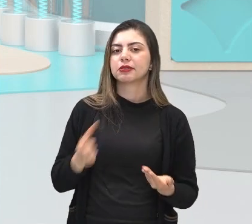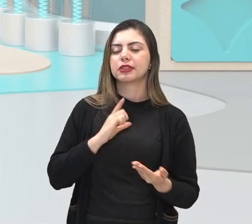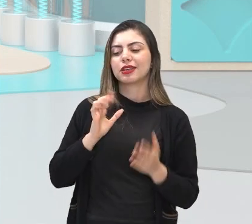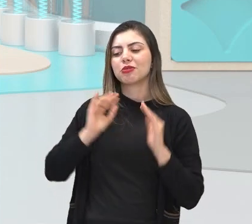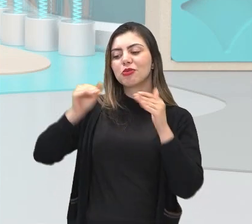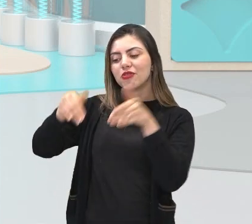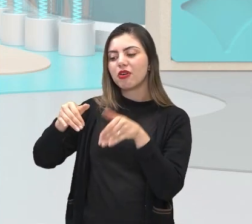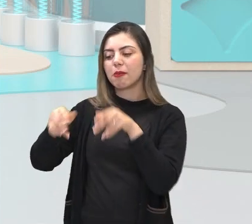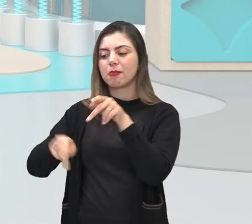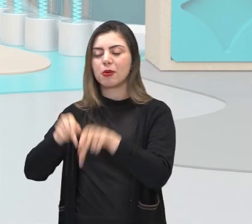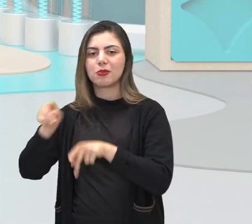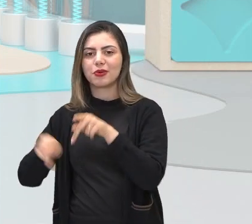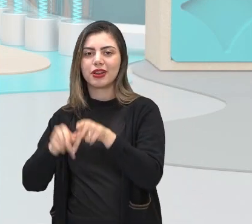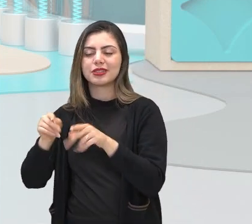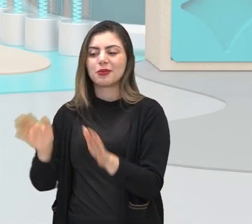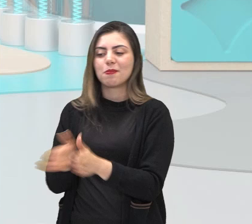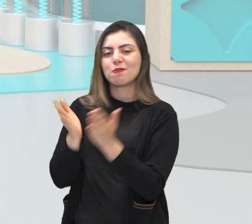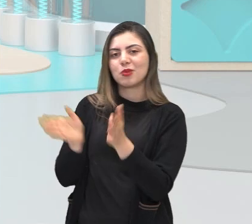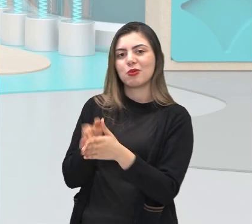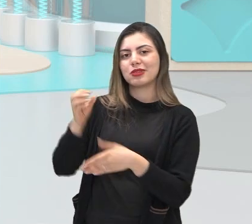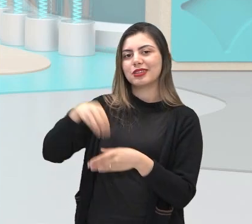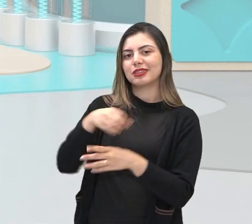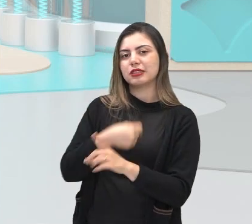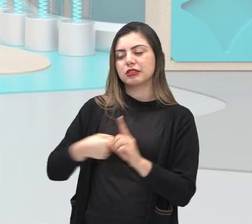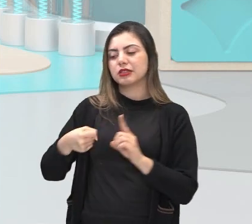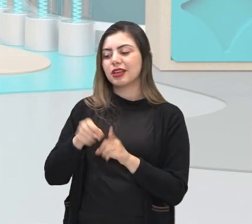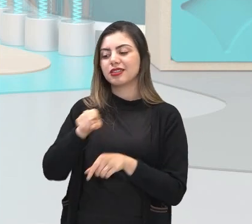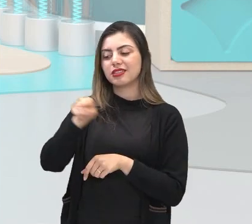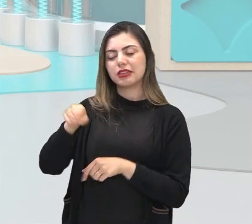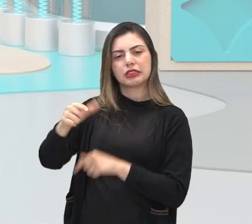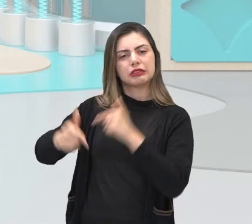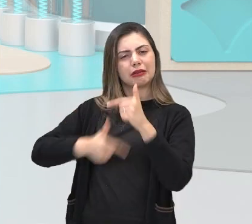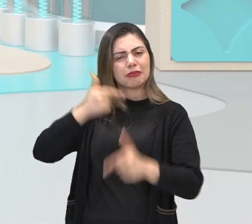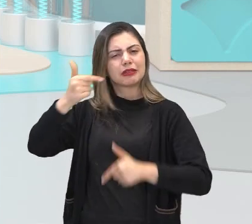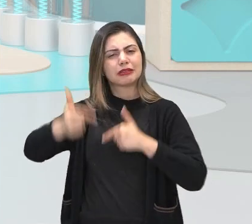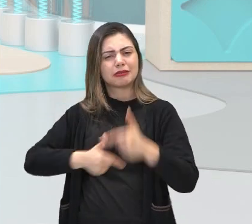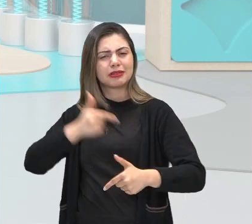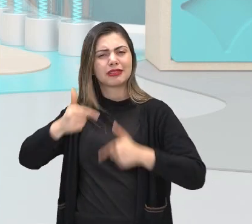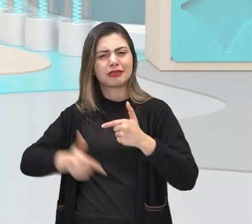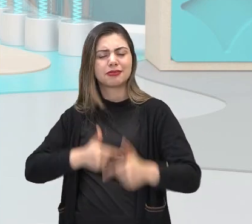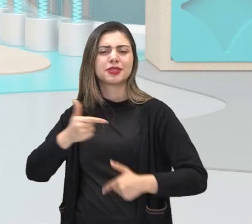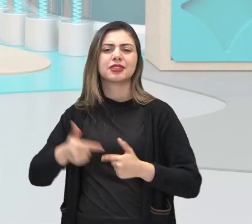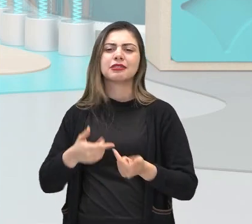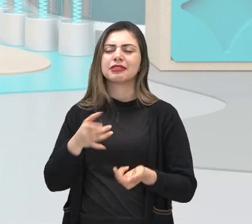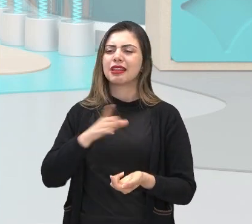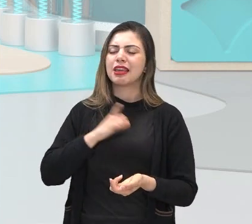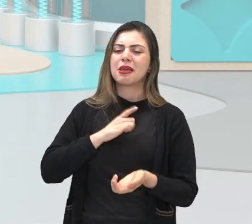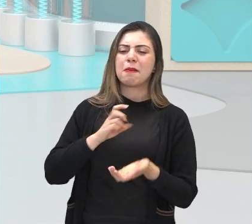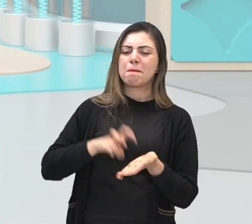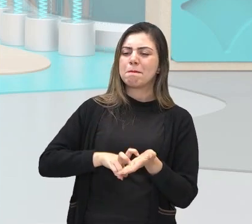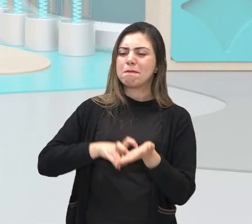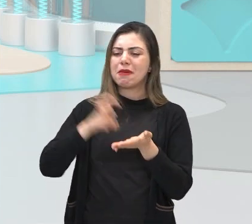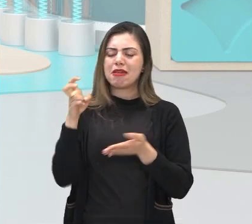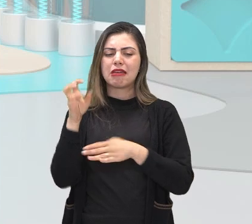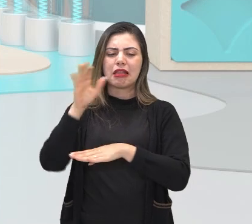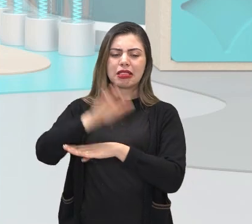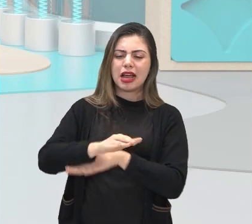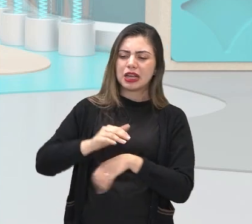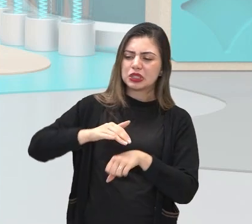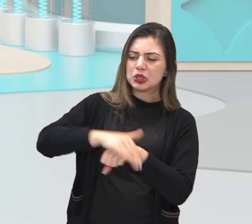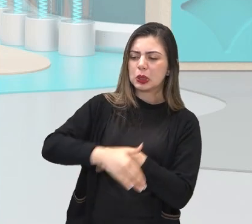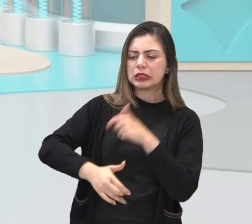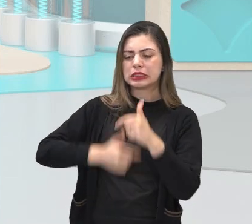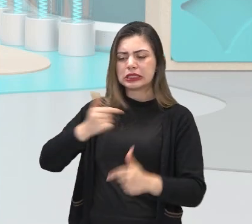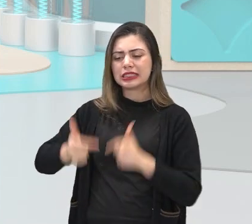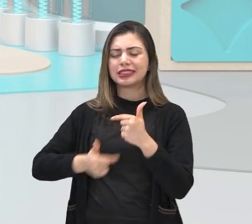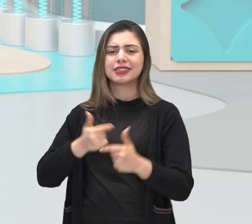pobre da sociedade a parte trabalhadora da sociedade né aquele pessoal que tava lá é de manhã de tarde noite trabalhando para poder